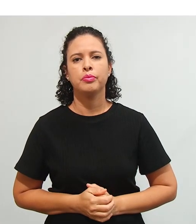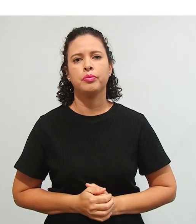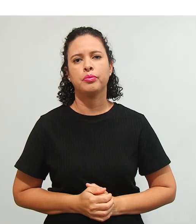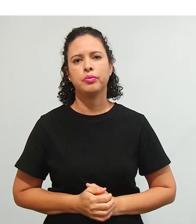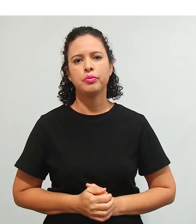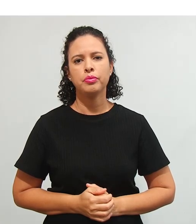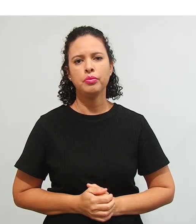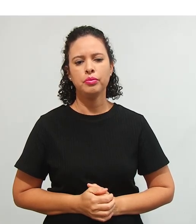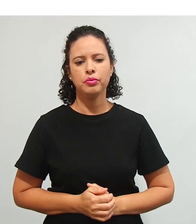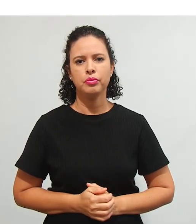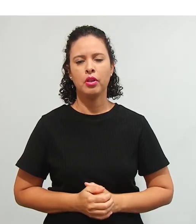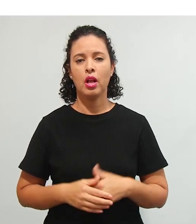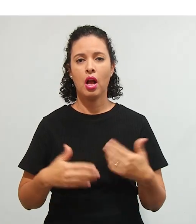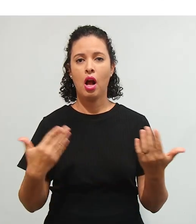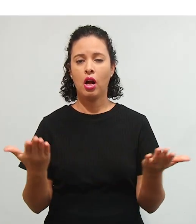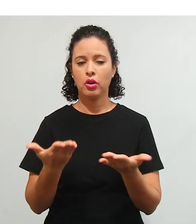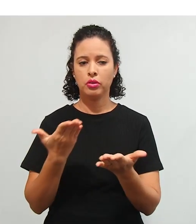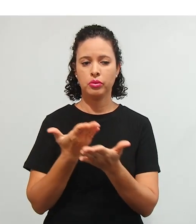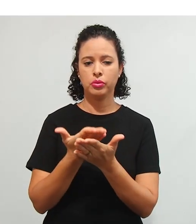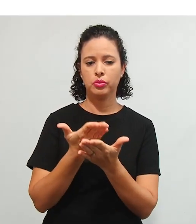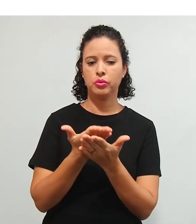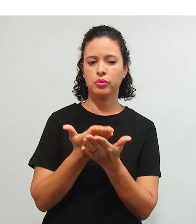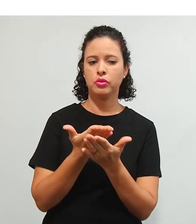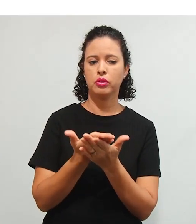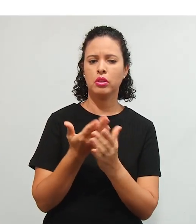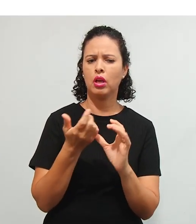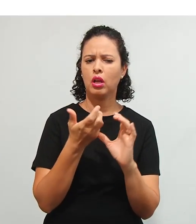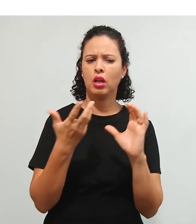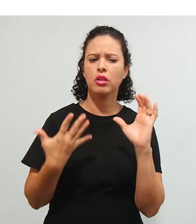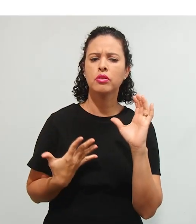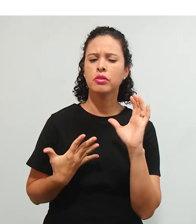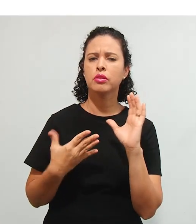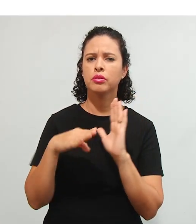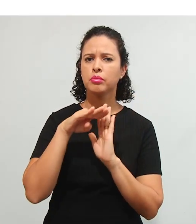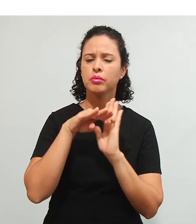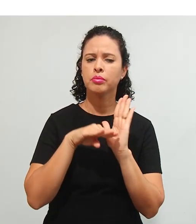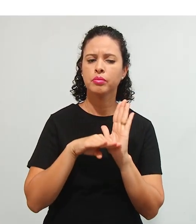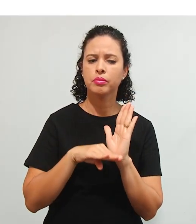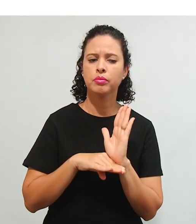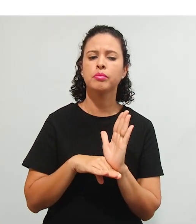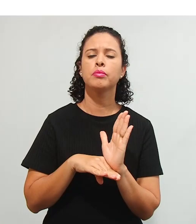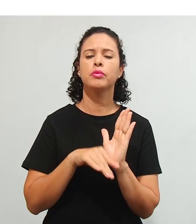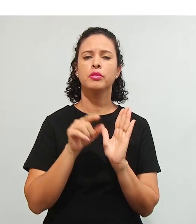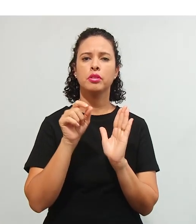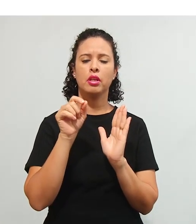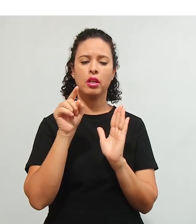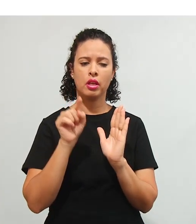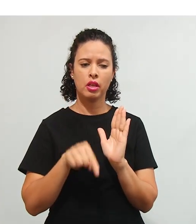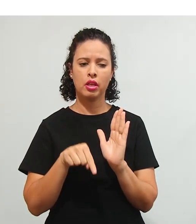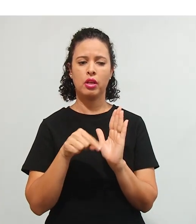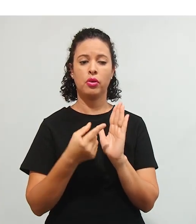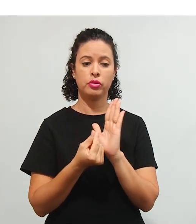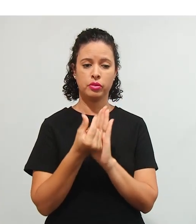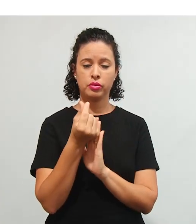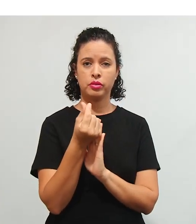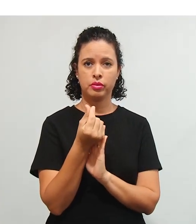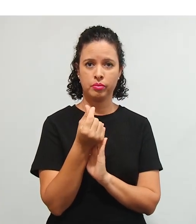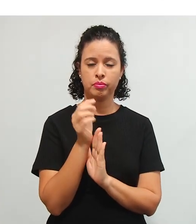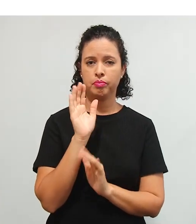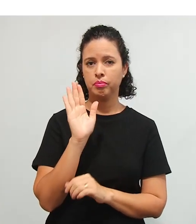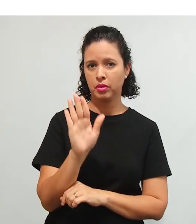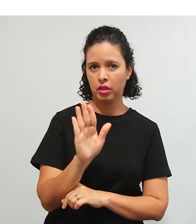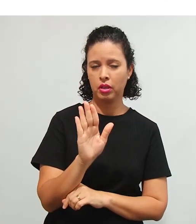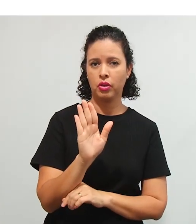agora estudar um pouquinho sobre a classificação da receita orçamentária. Só